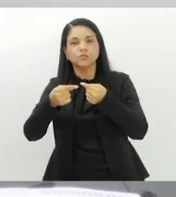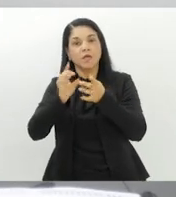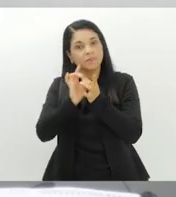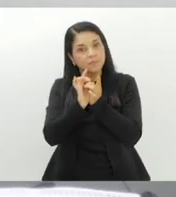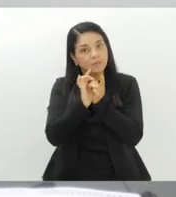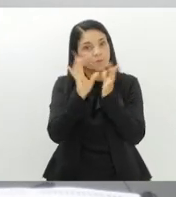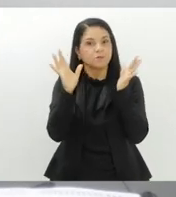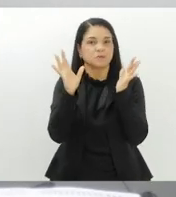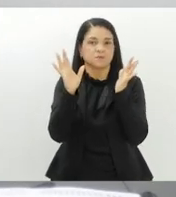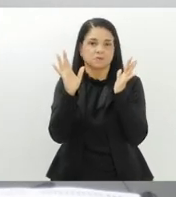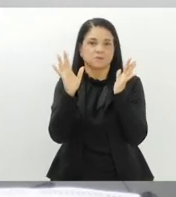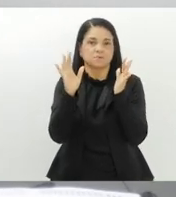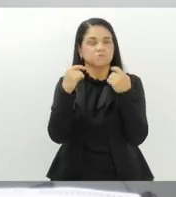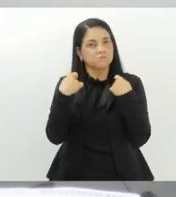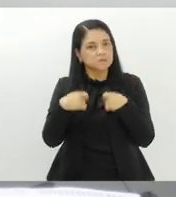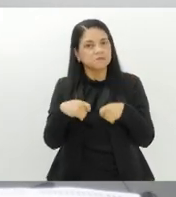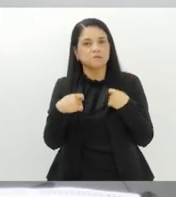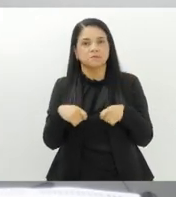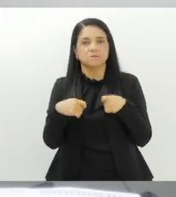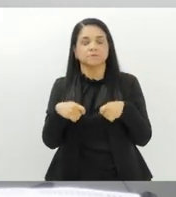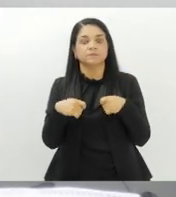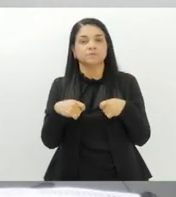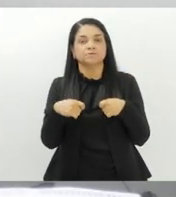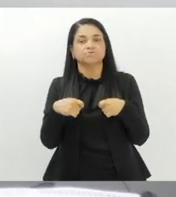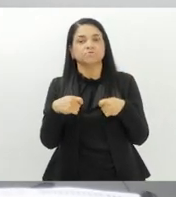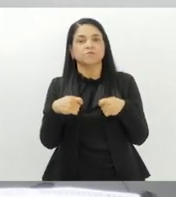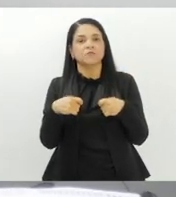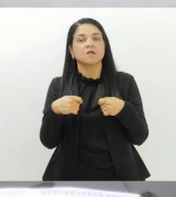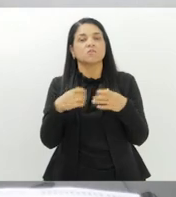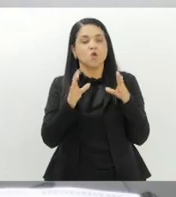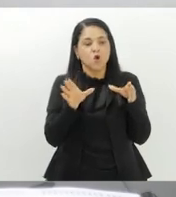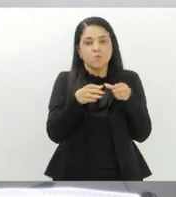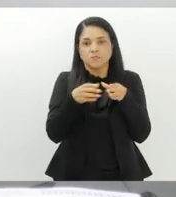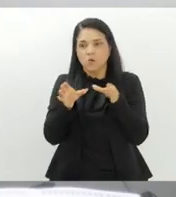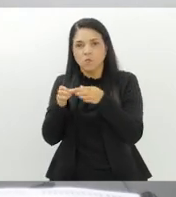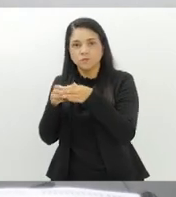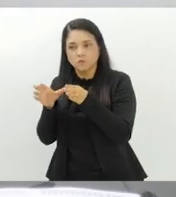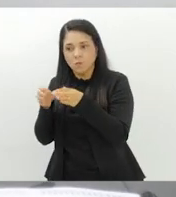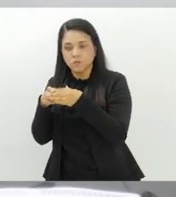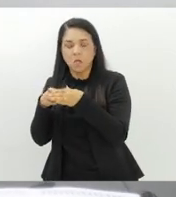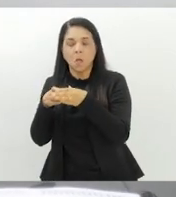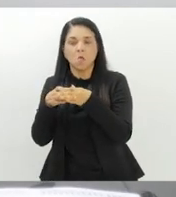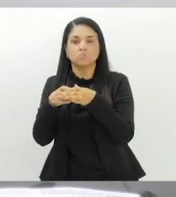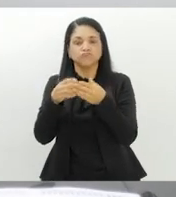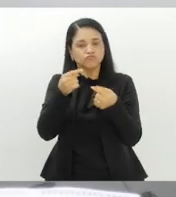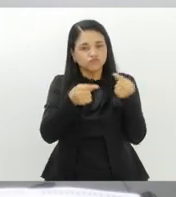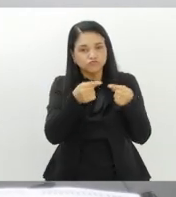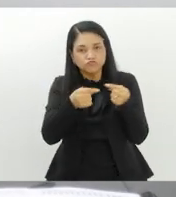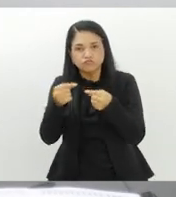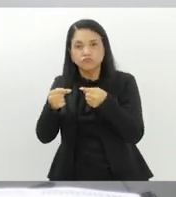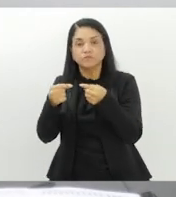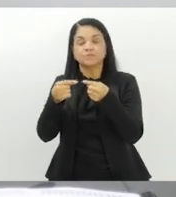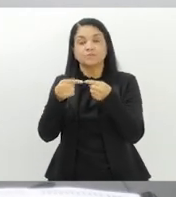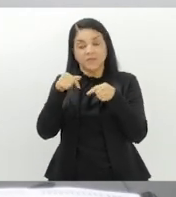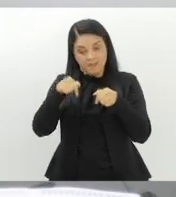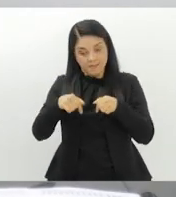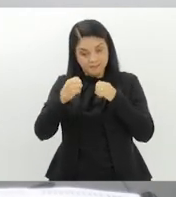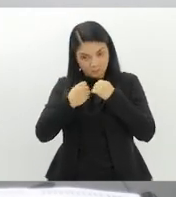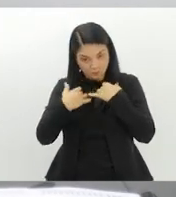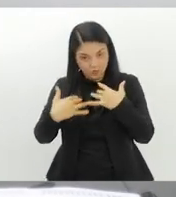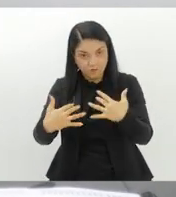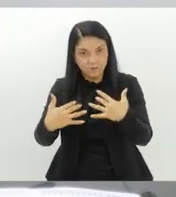democracia é assim, né? Você precisa de passar nas comissões. E esta própria audiência já pode